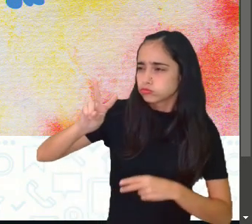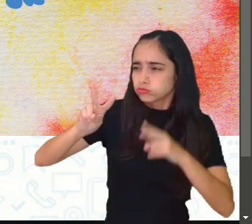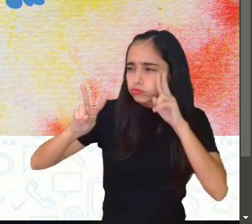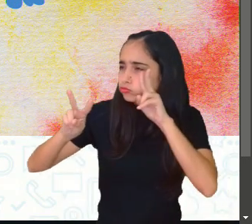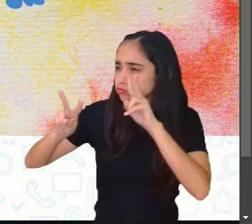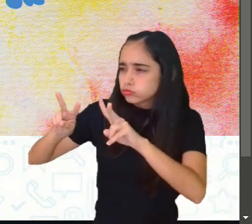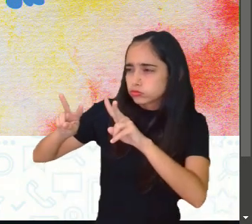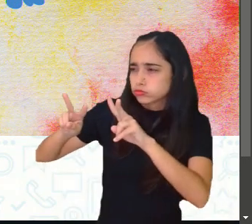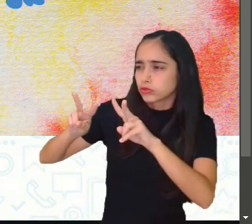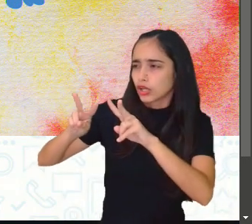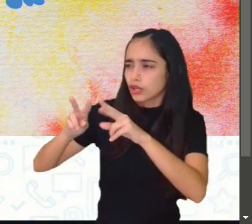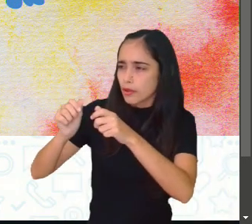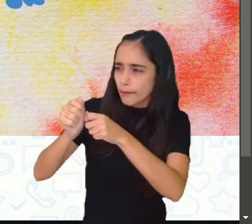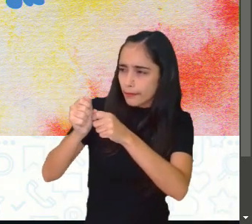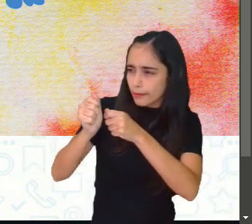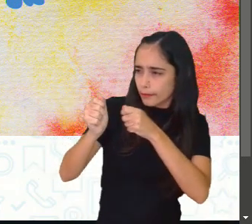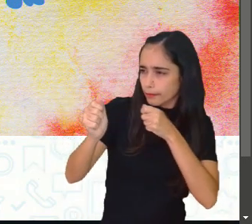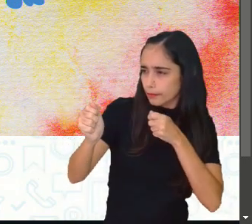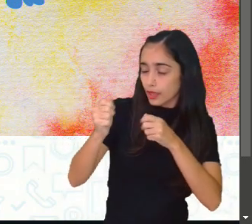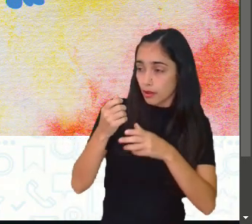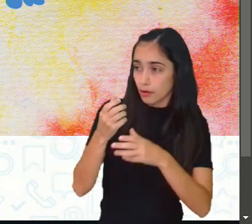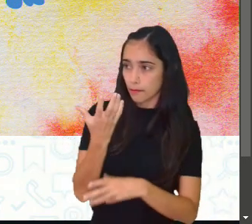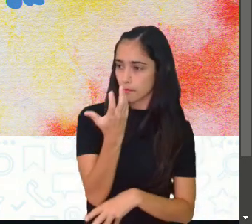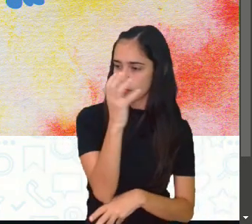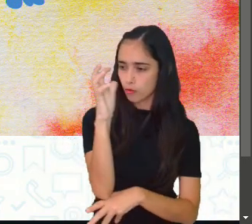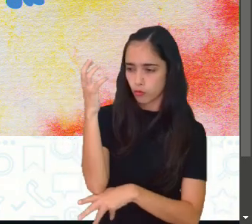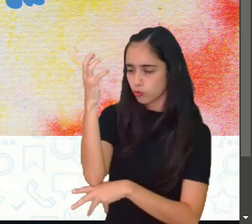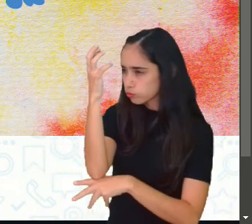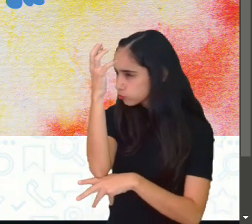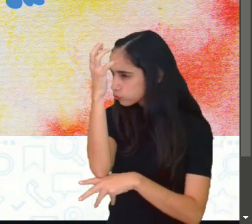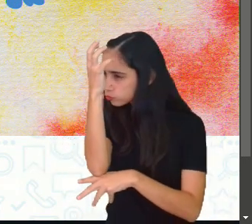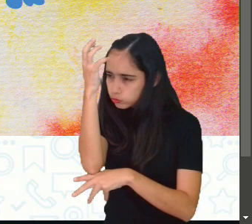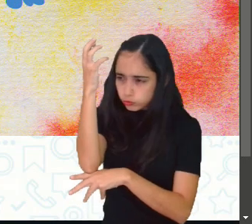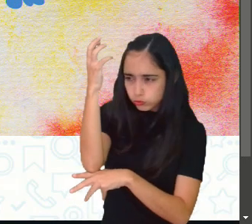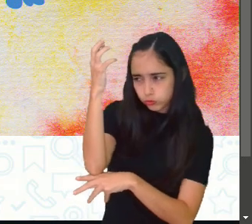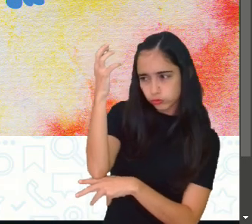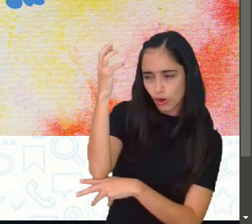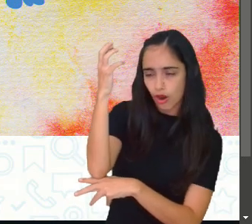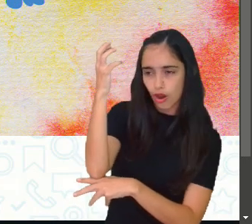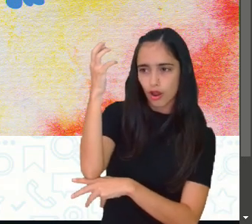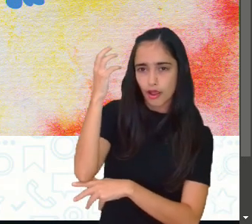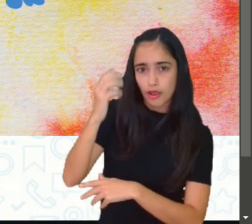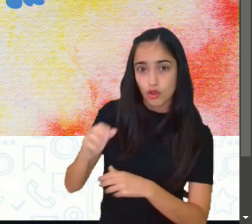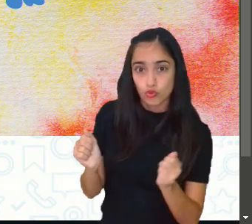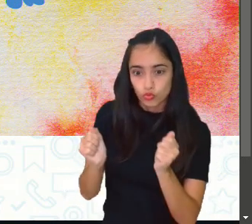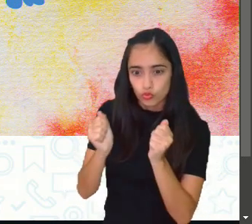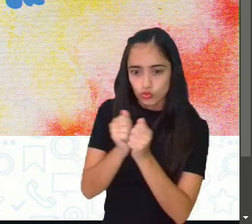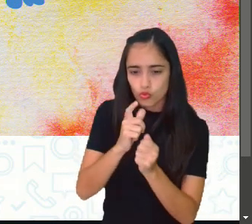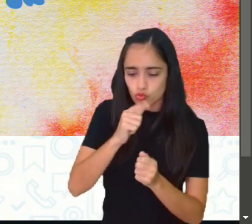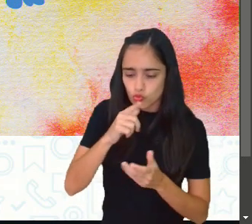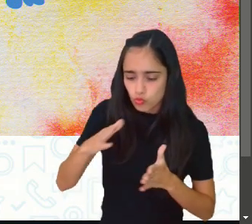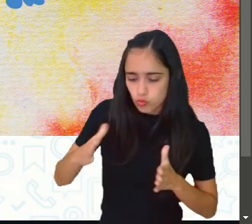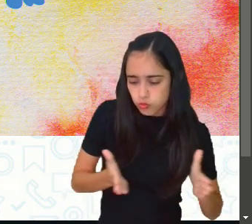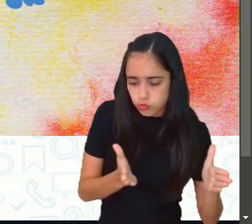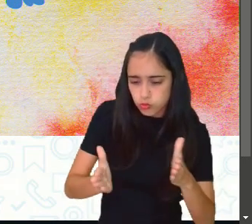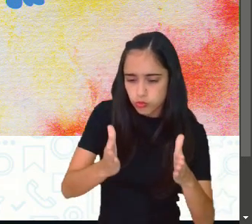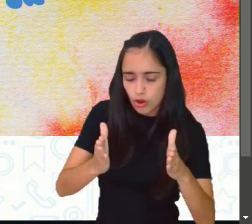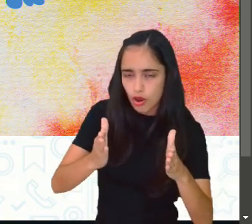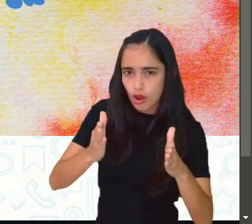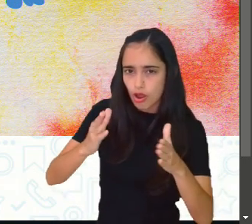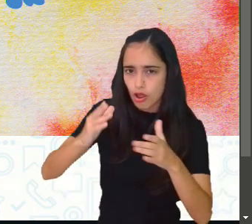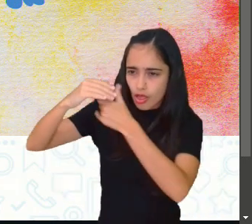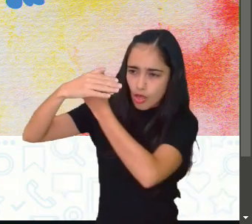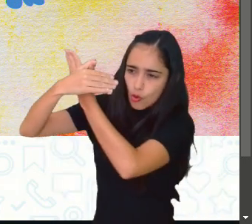a princesa avançou entre as árvores, chegou à beira do lago. E a viu descer, abrindo as grandes asas no